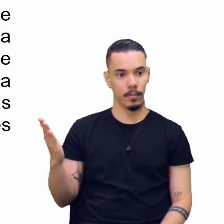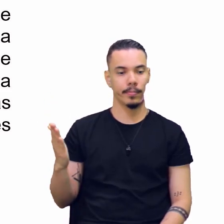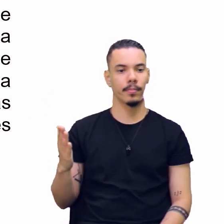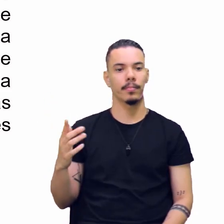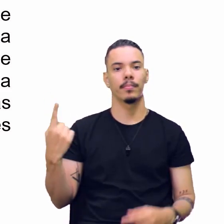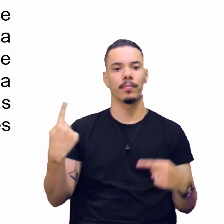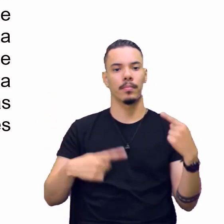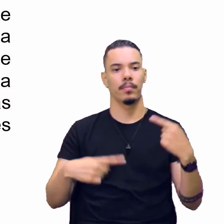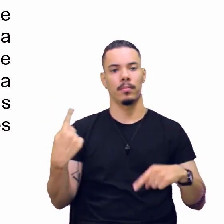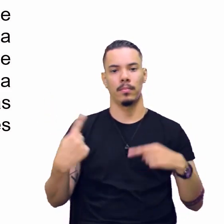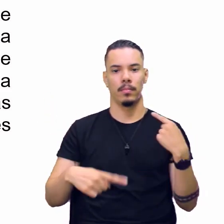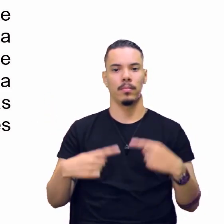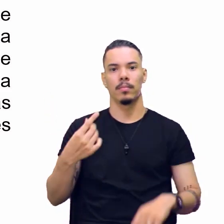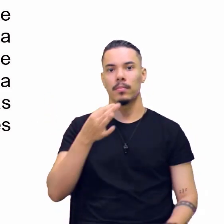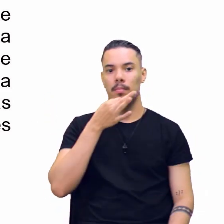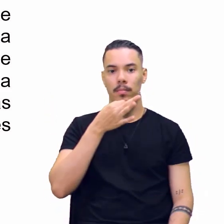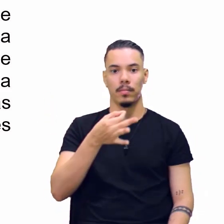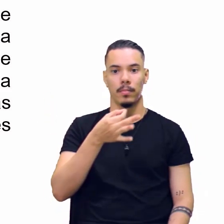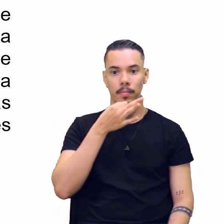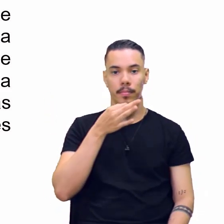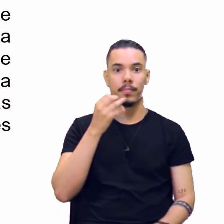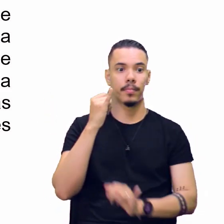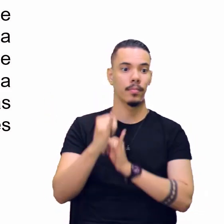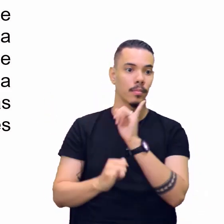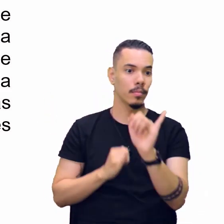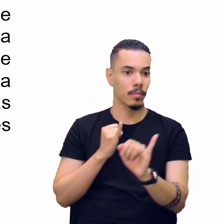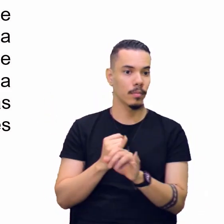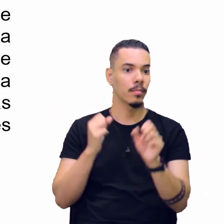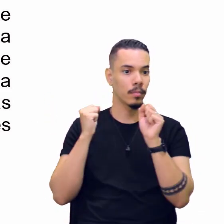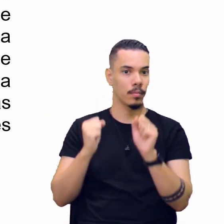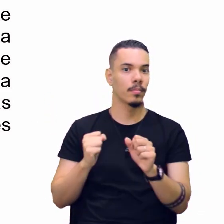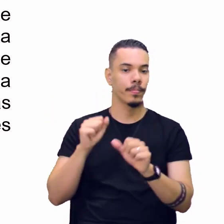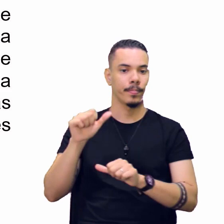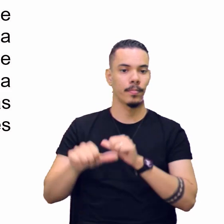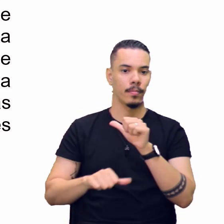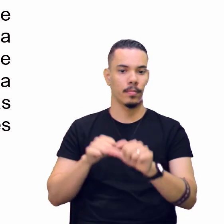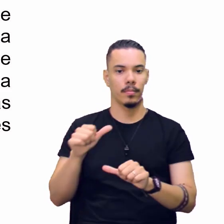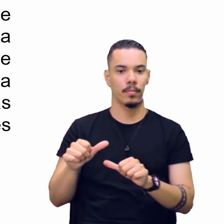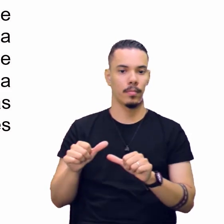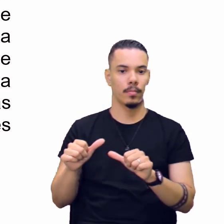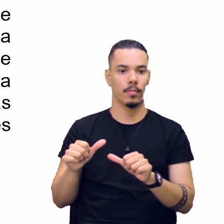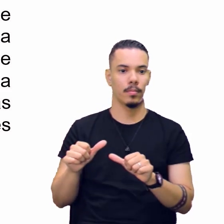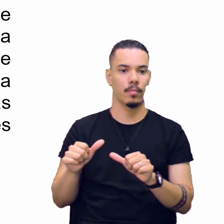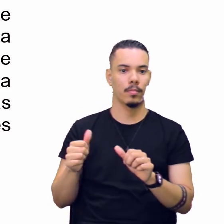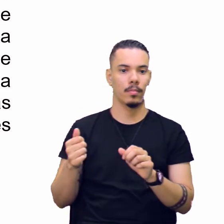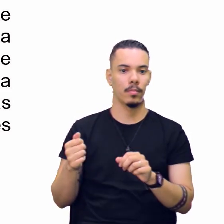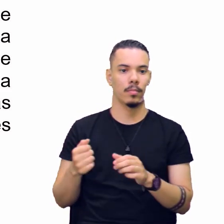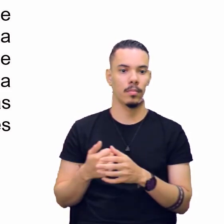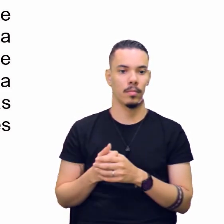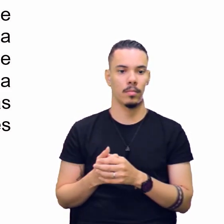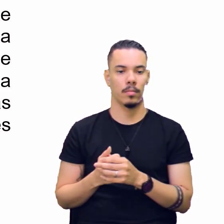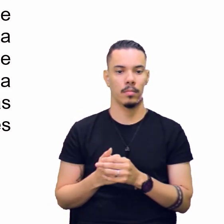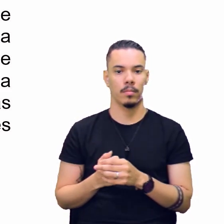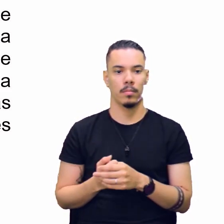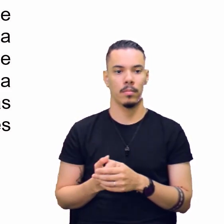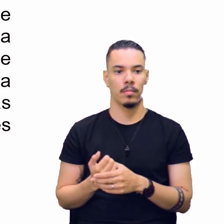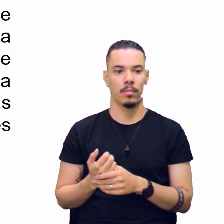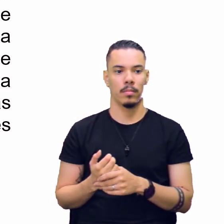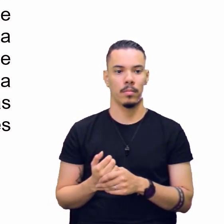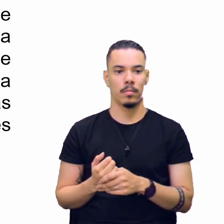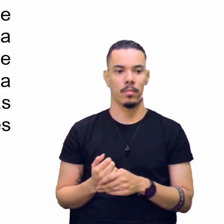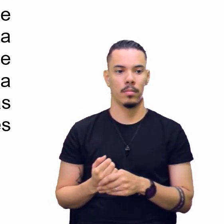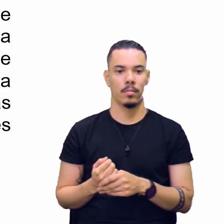um debate de opinião regrado. A internet pode transformar o assunto, ó, o tema. A internet